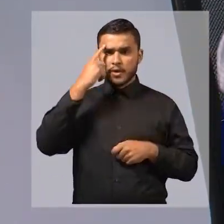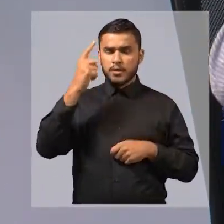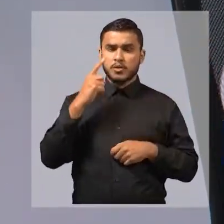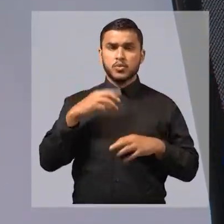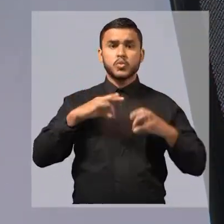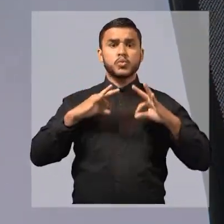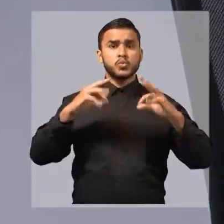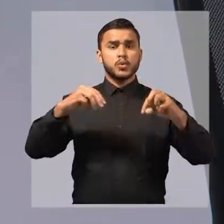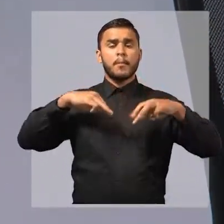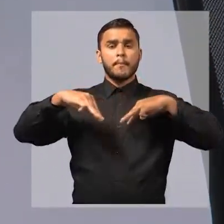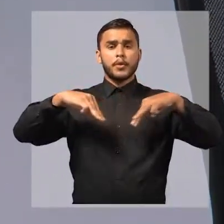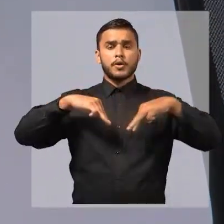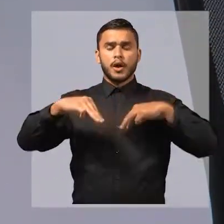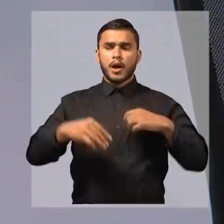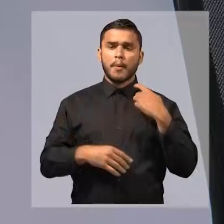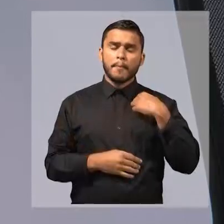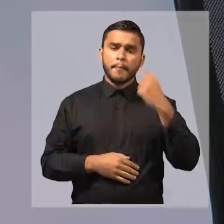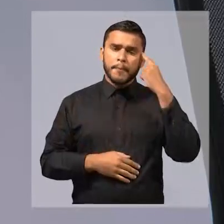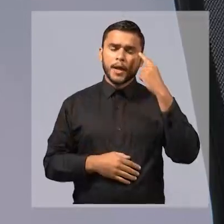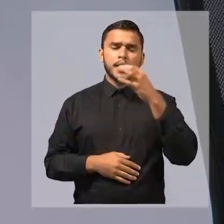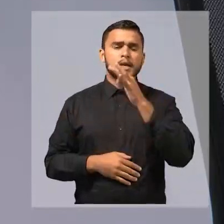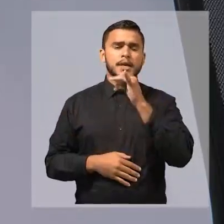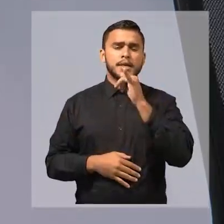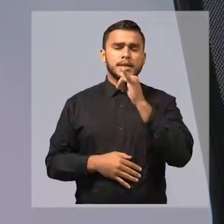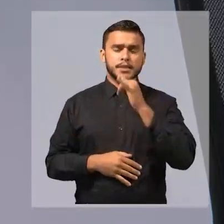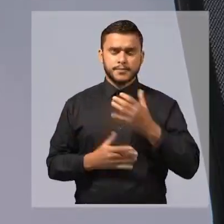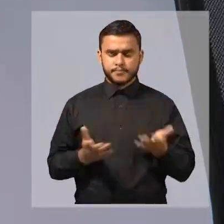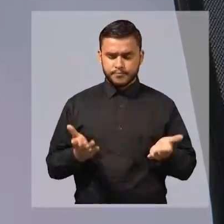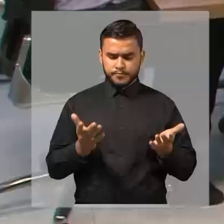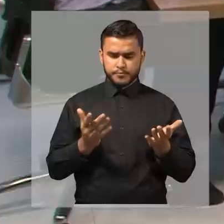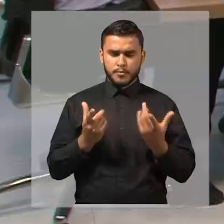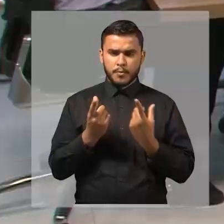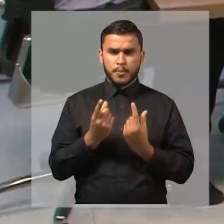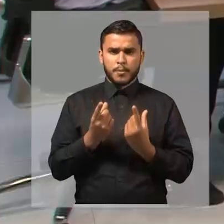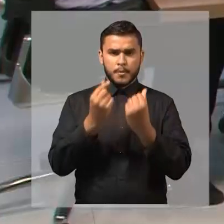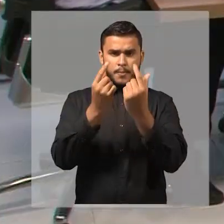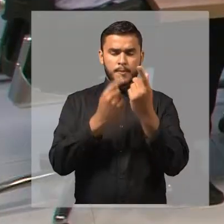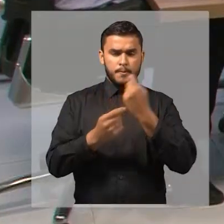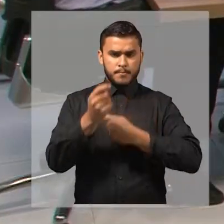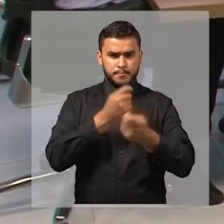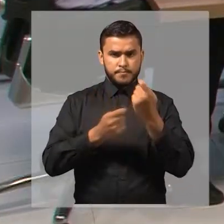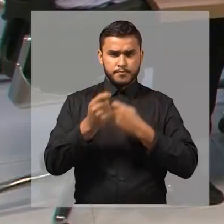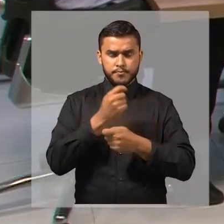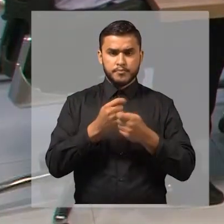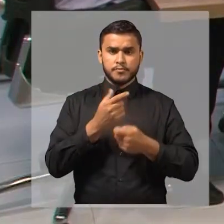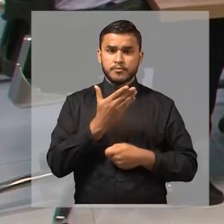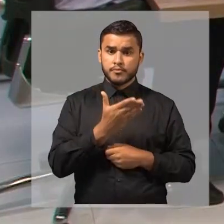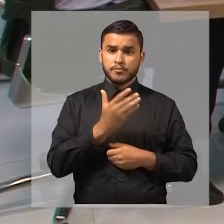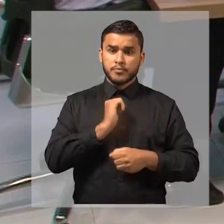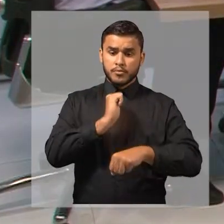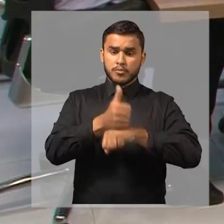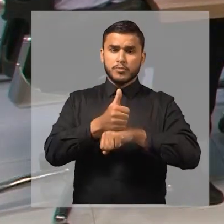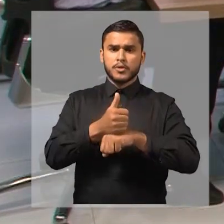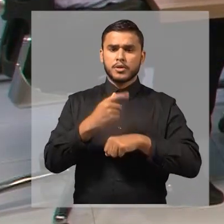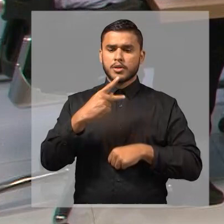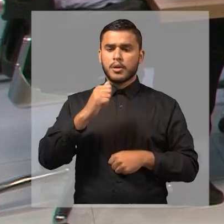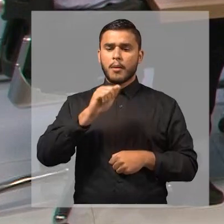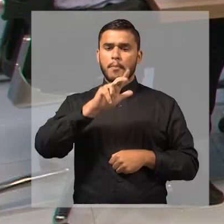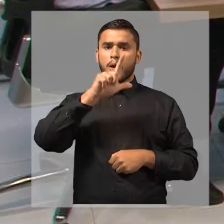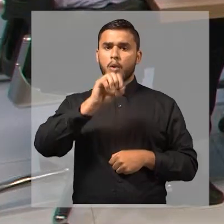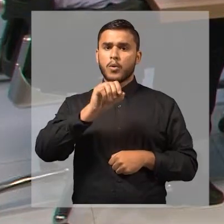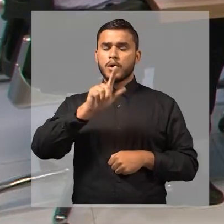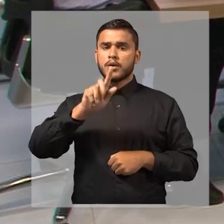Para os ministérios, você tem um perfil, por exemplo, do economista liberal na parte de economia, mas você